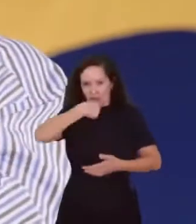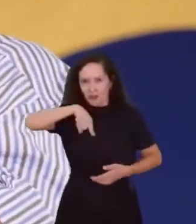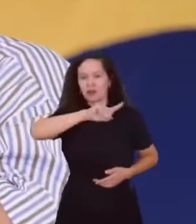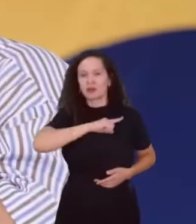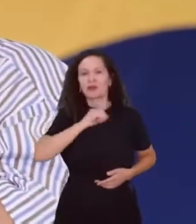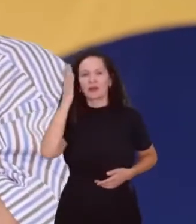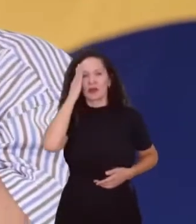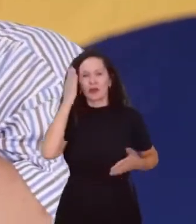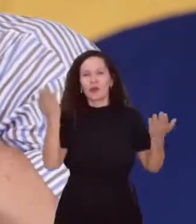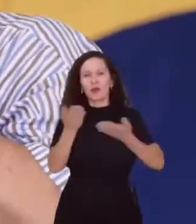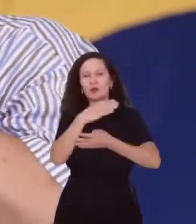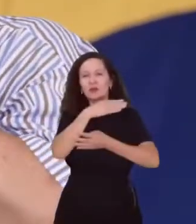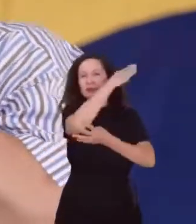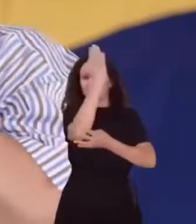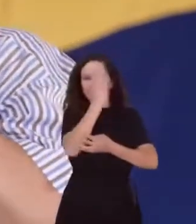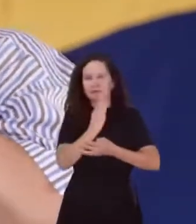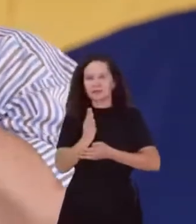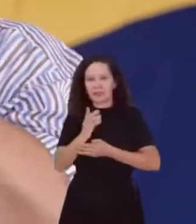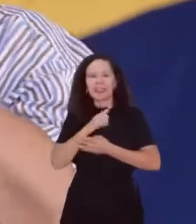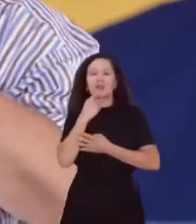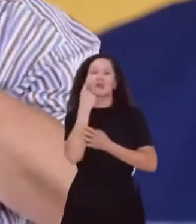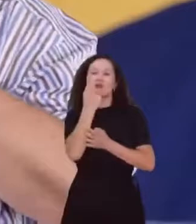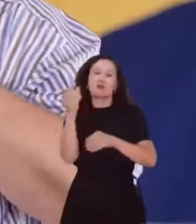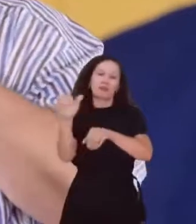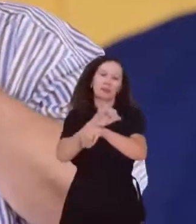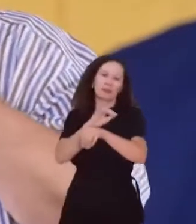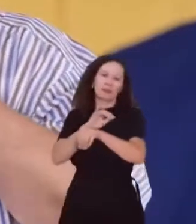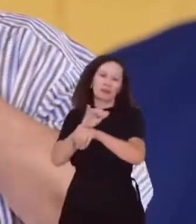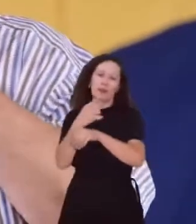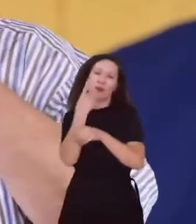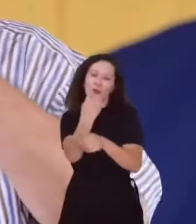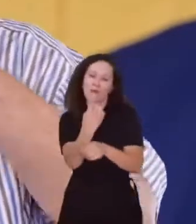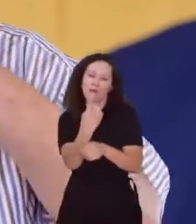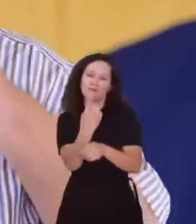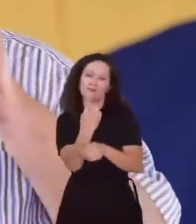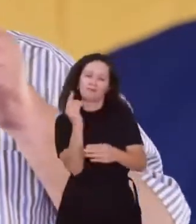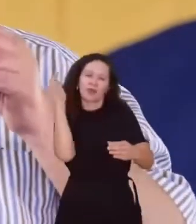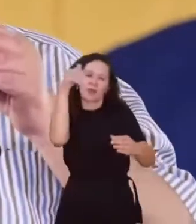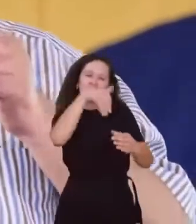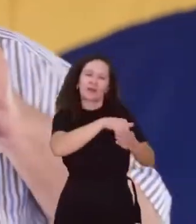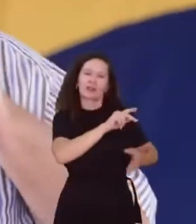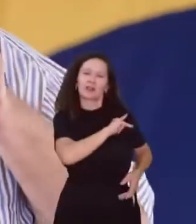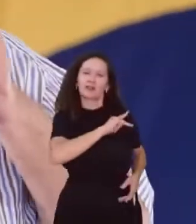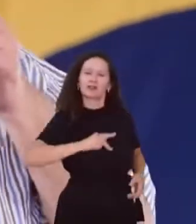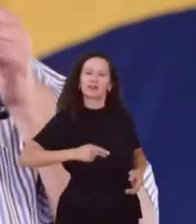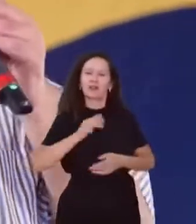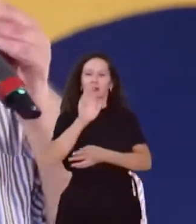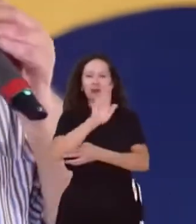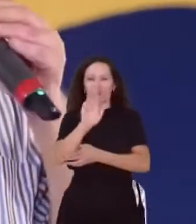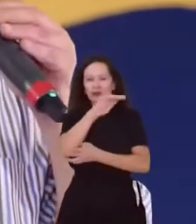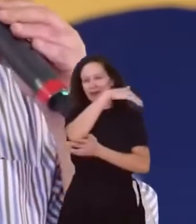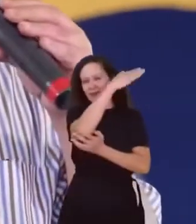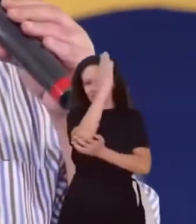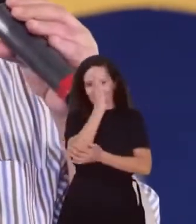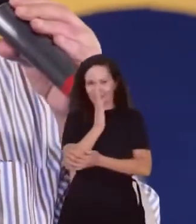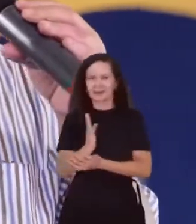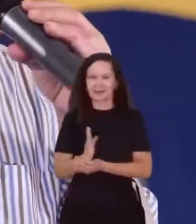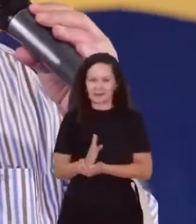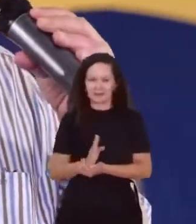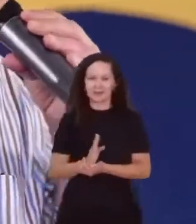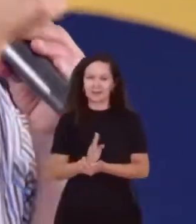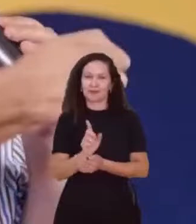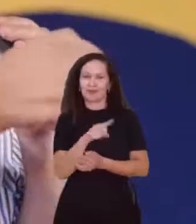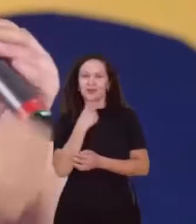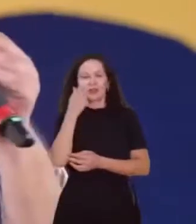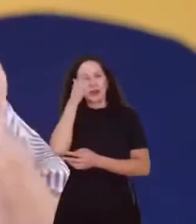um caminho: a eleição do Lula presidente da República, para fazer as